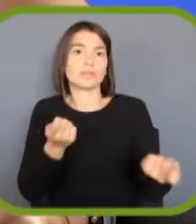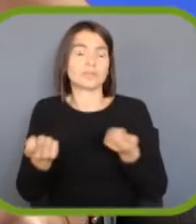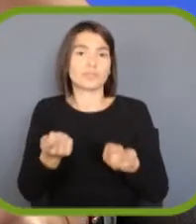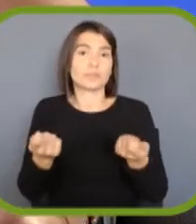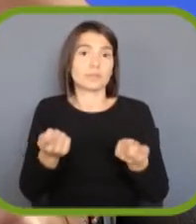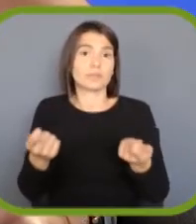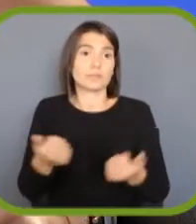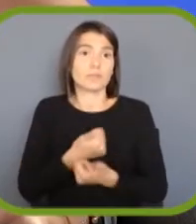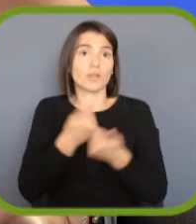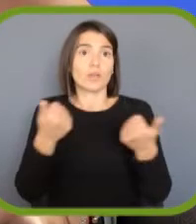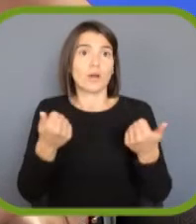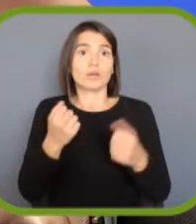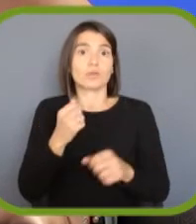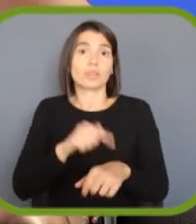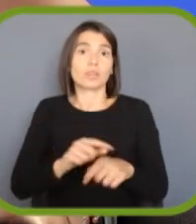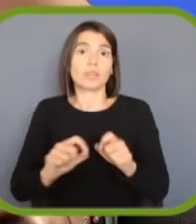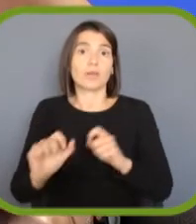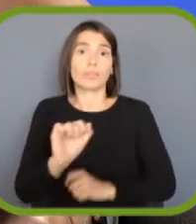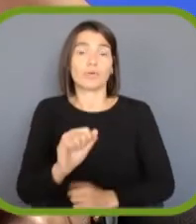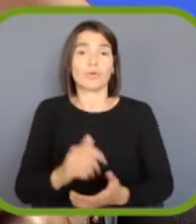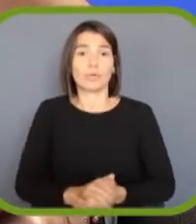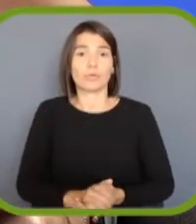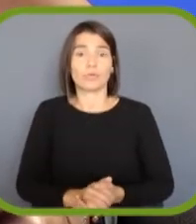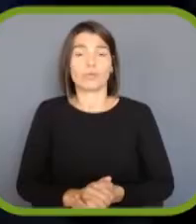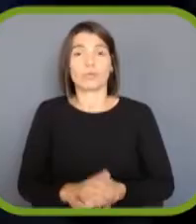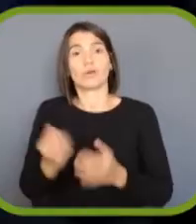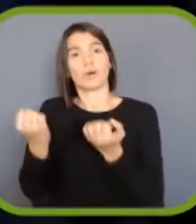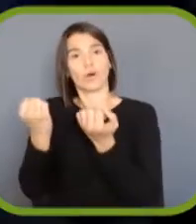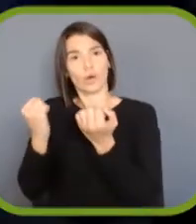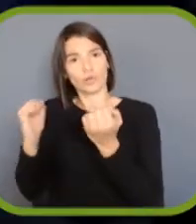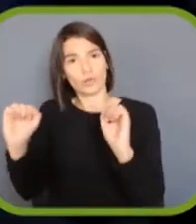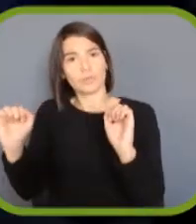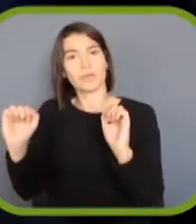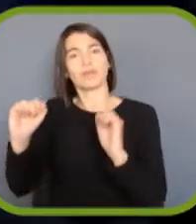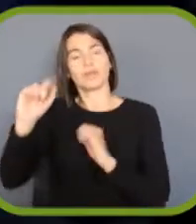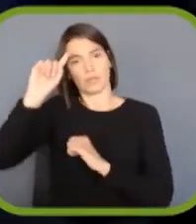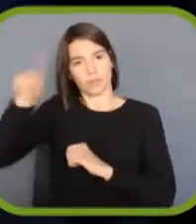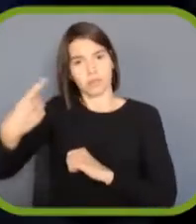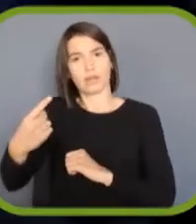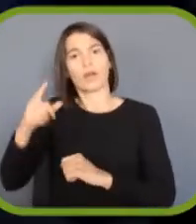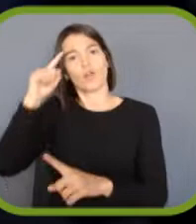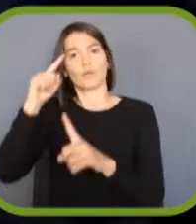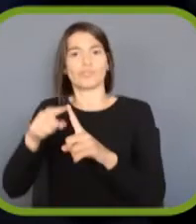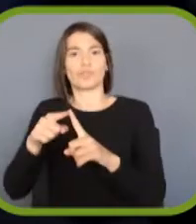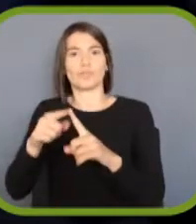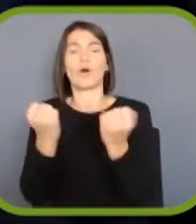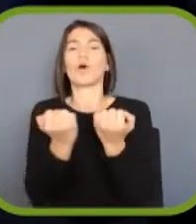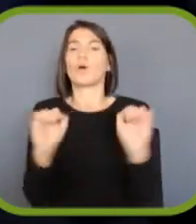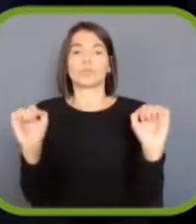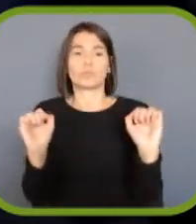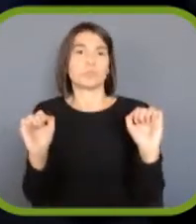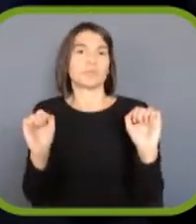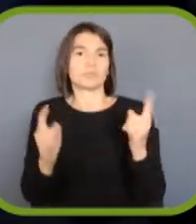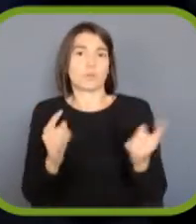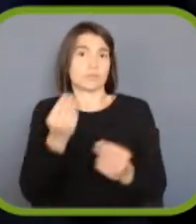e gerirem de forma correta o seu tempo? Autonomia, mestria e propósito. O